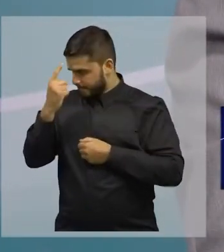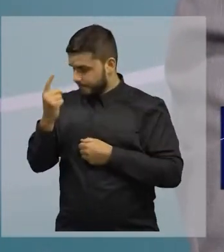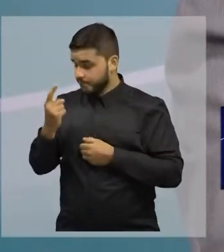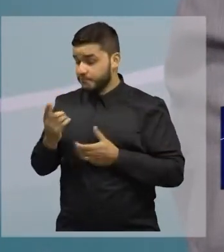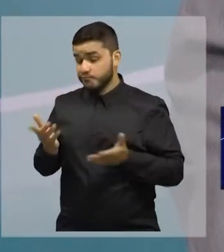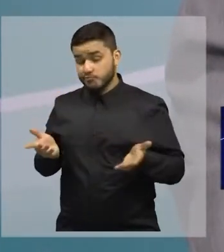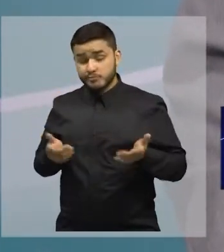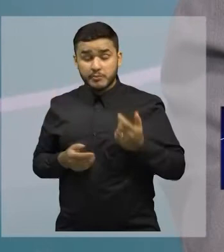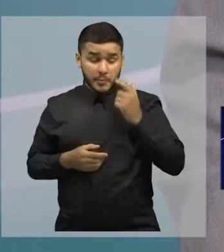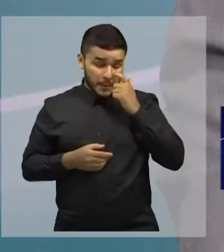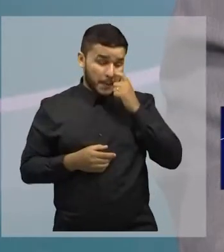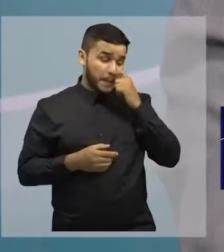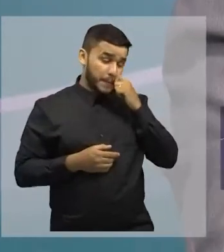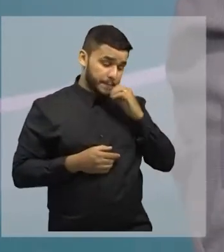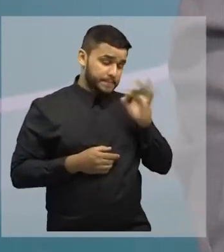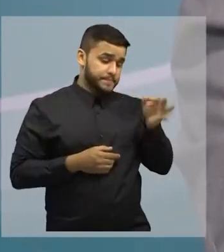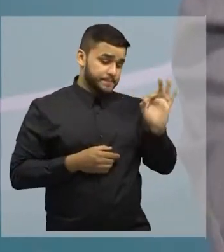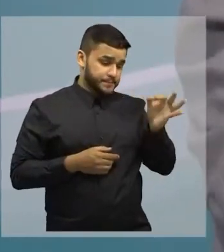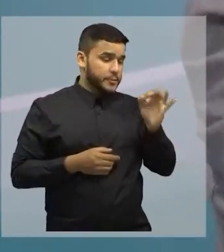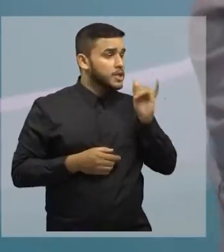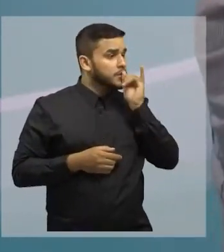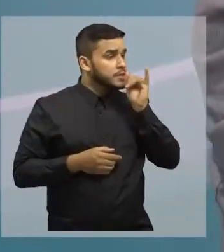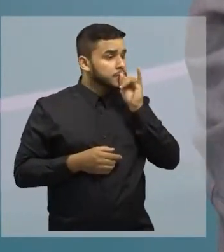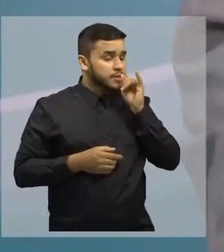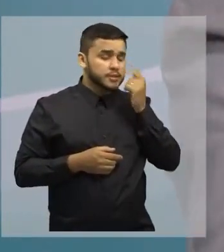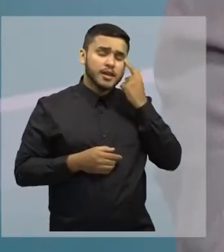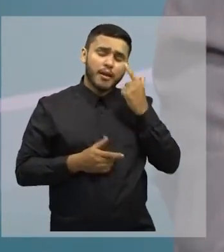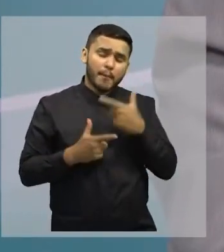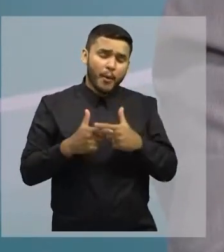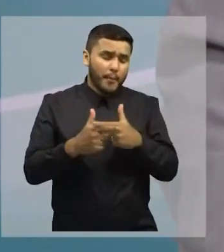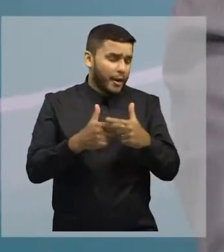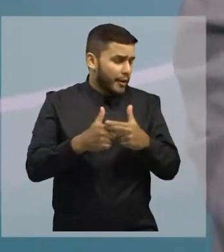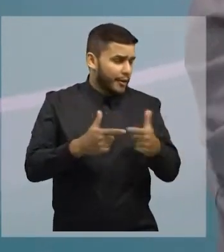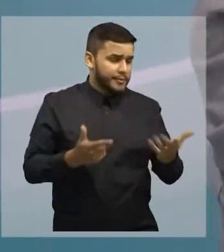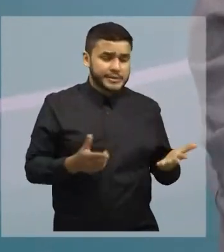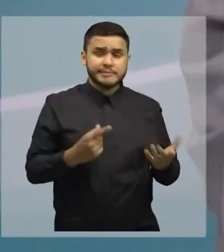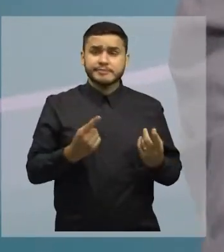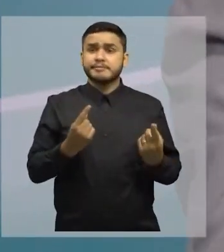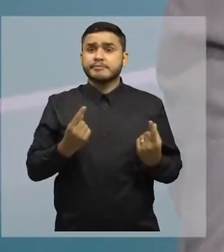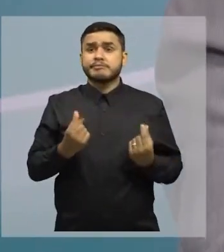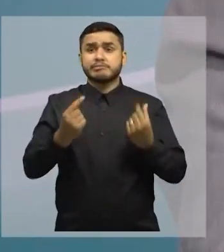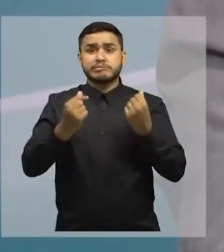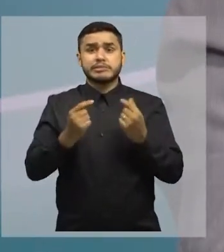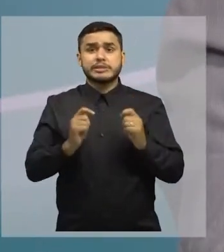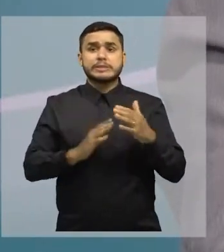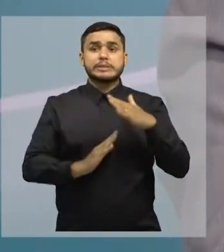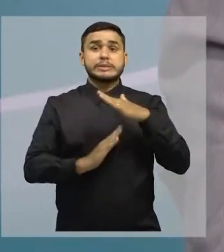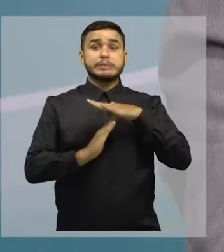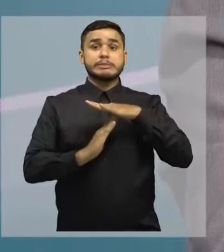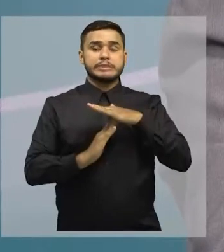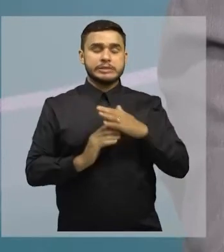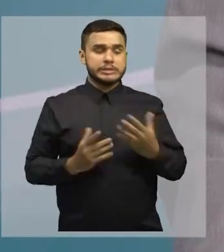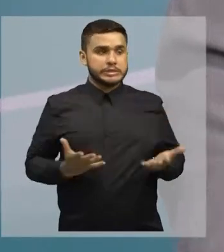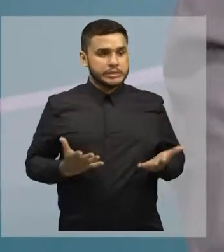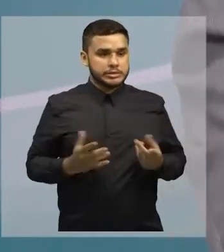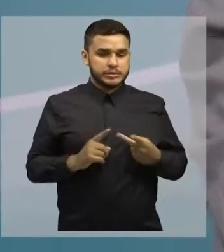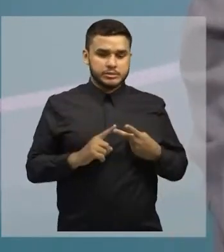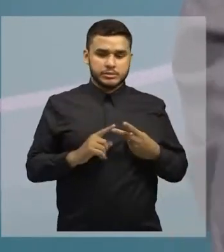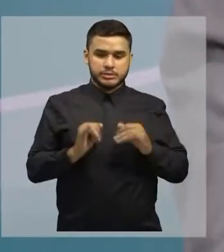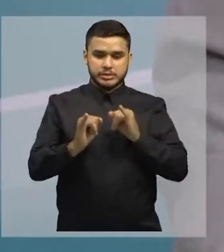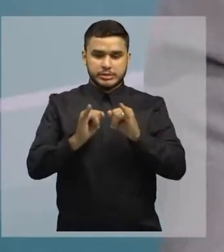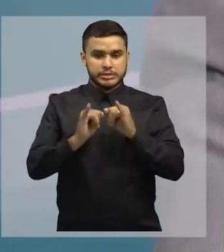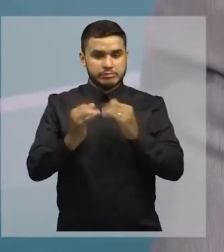tem limitações financeiras, você tem o imponderável da internet, você tem a impossibilidade de coligação proporcional.